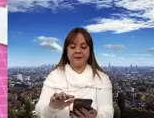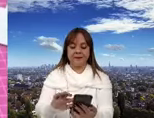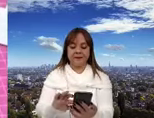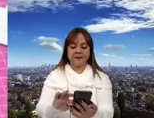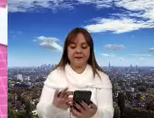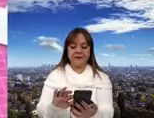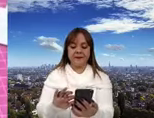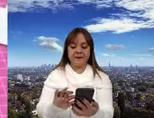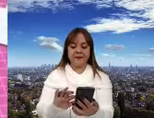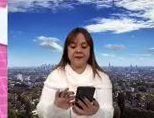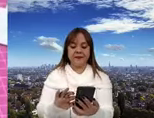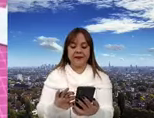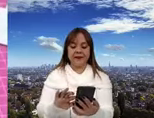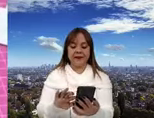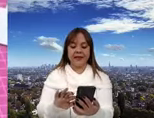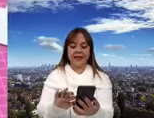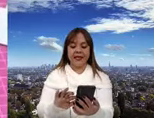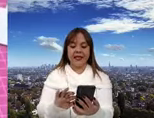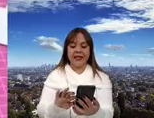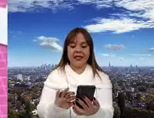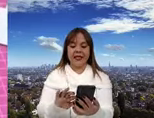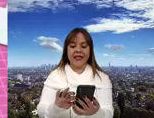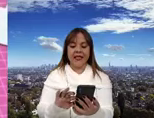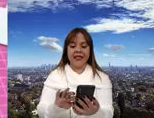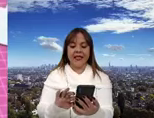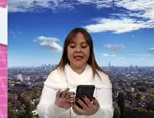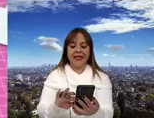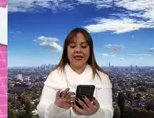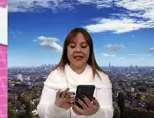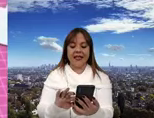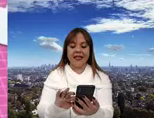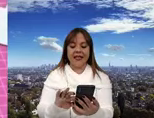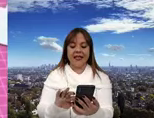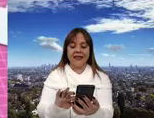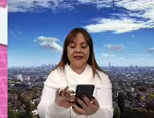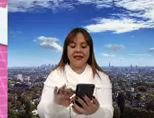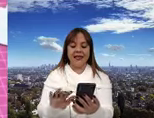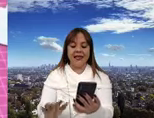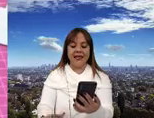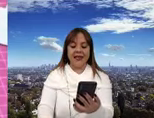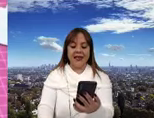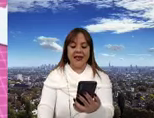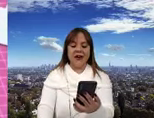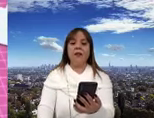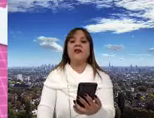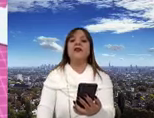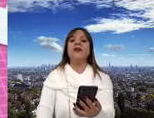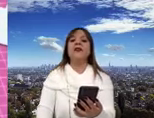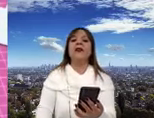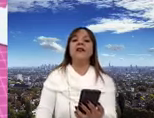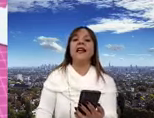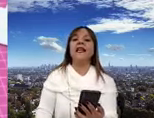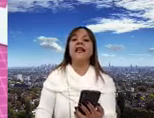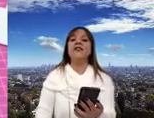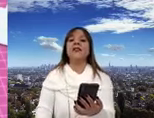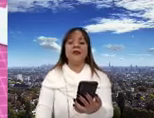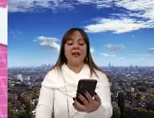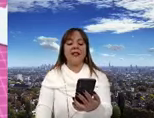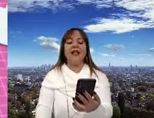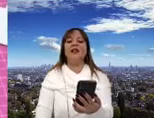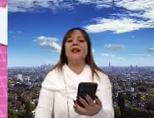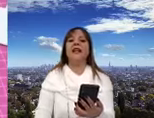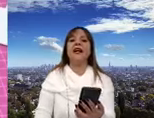um lado, um corpinho para o outro. Mesmo molde, tudo a mesma coisinha. Sim. Ó, o E pessoal tá aqui na falando parte. que é lindo esse quadrinho,